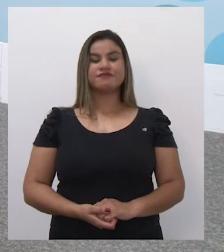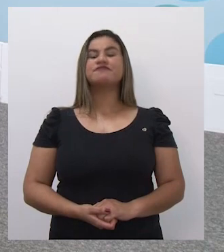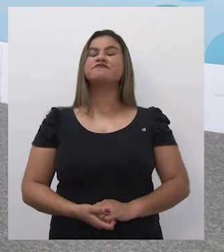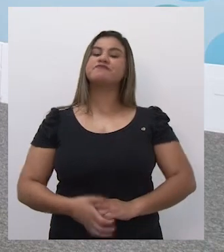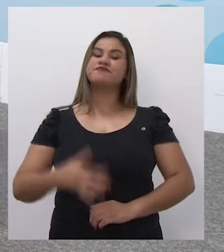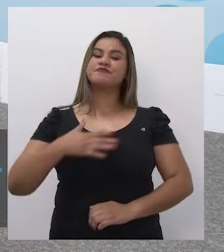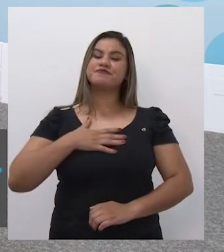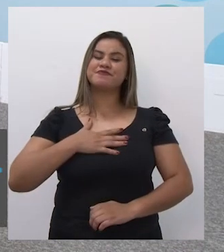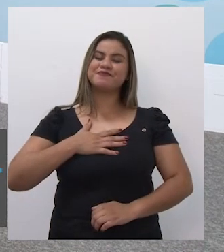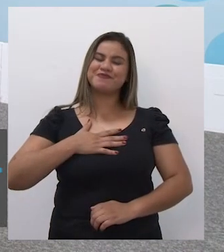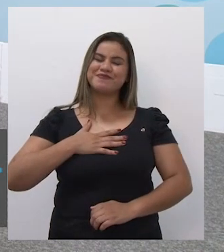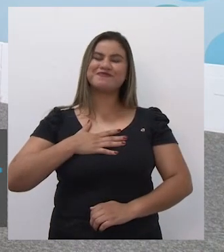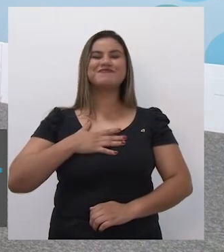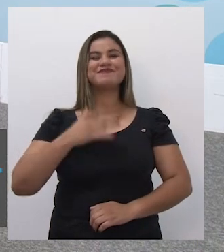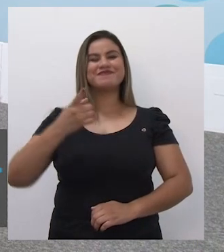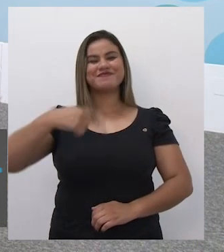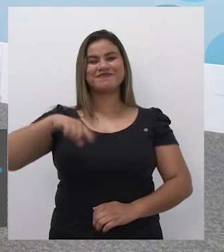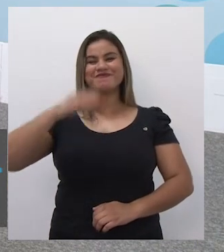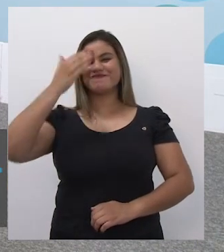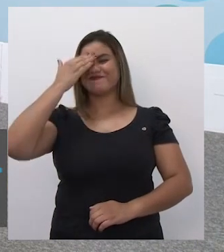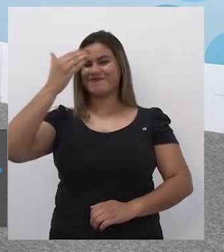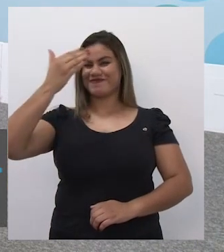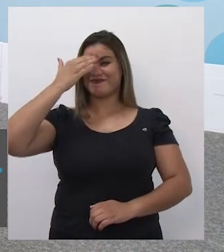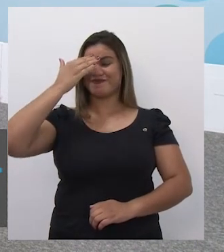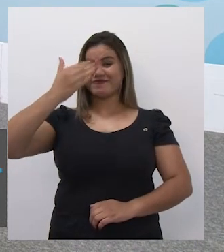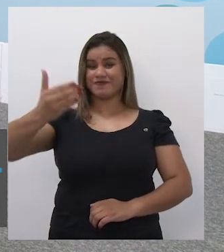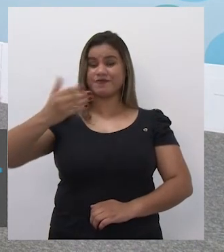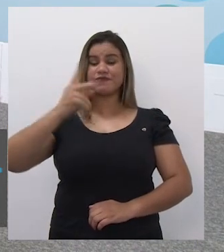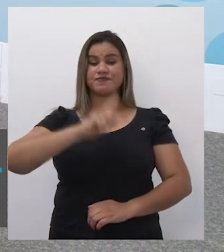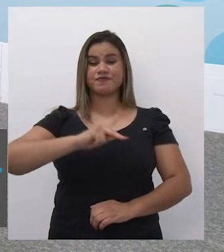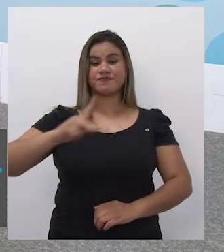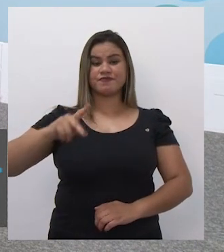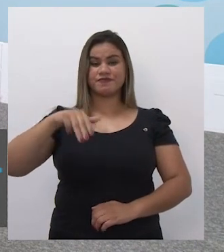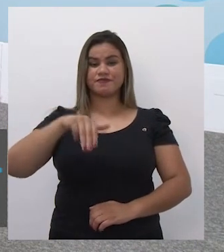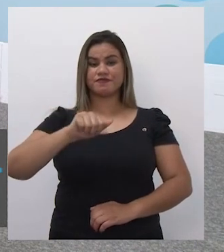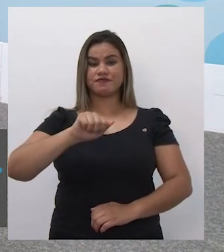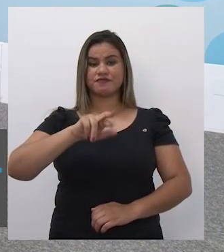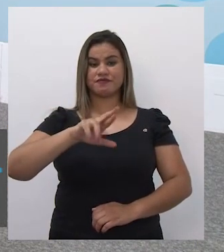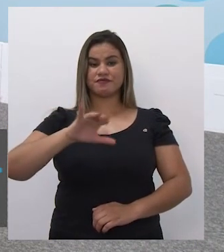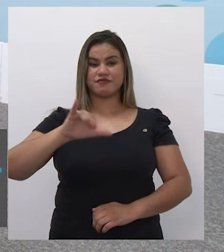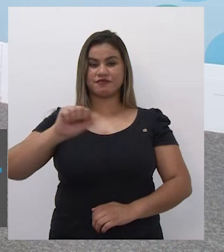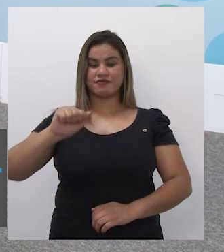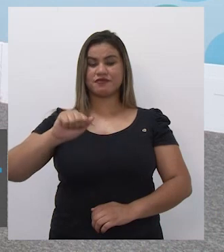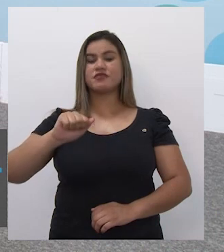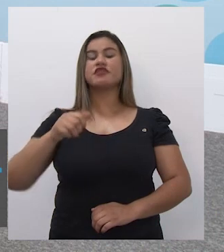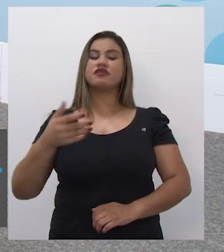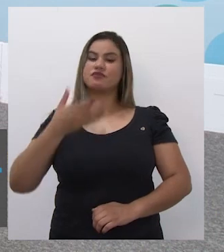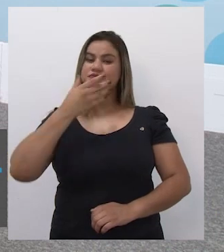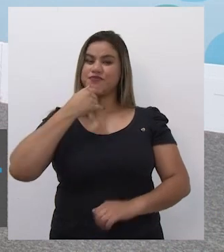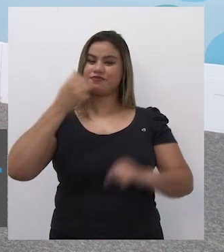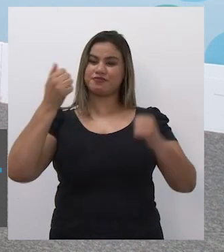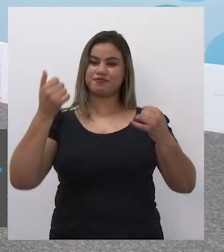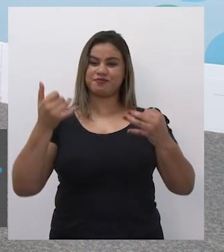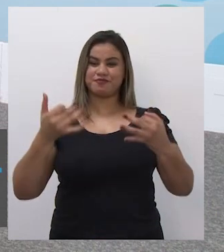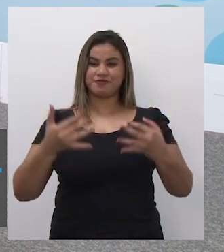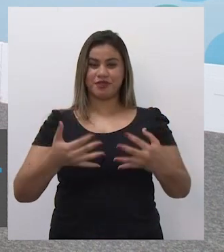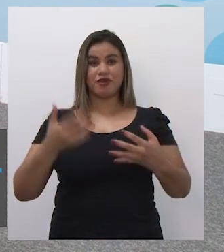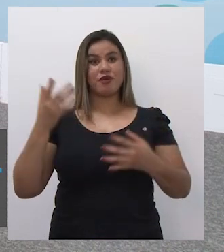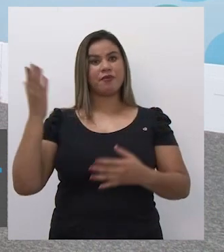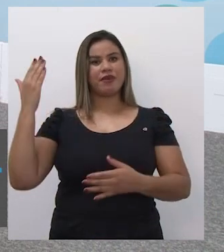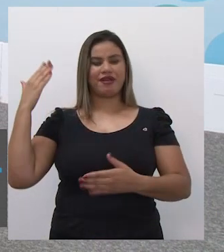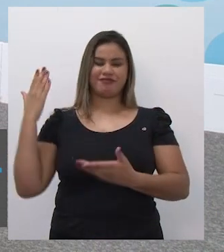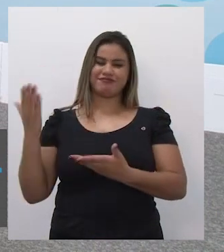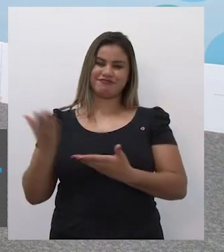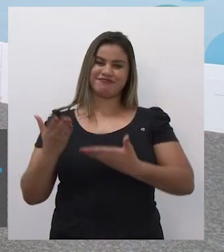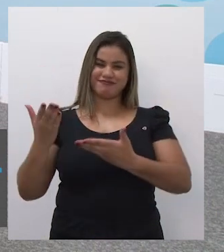Gostaríamos de agradecer mais uma vez, né, pela contribuição da professora Márcia. Como o Max disse, já é uma antiga convidada